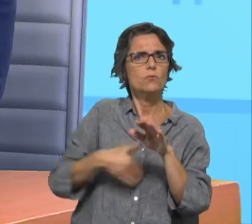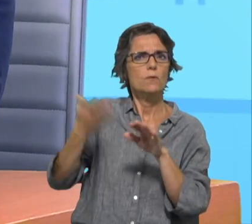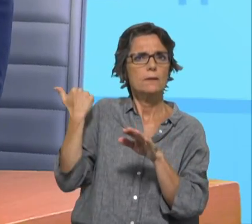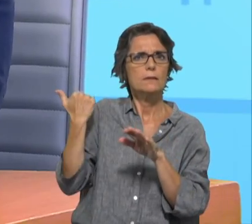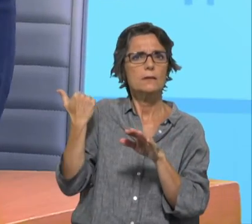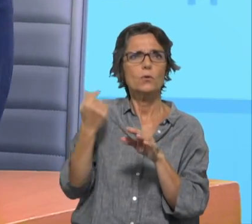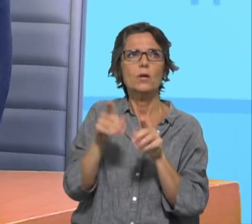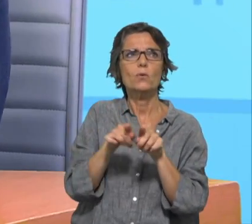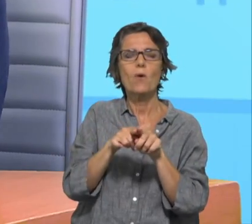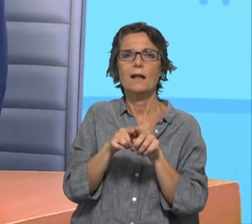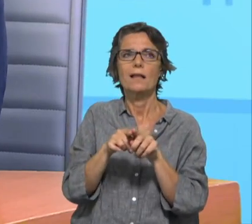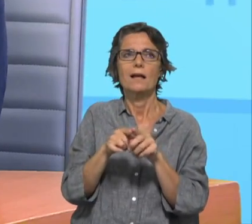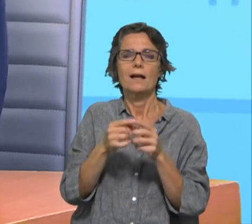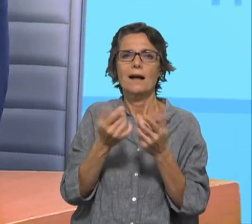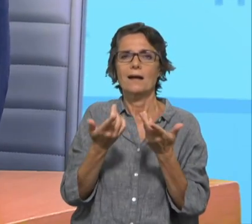um remédio,